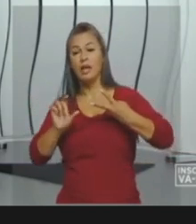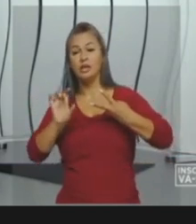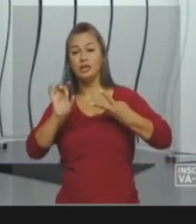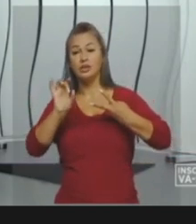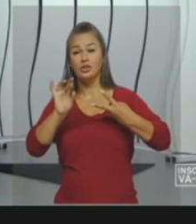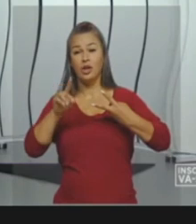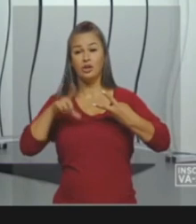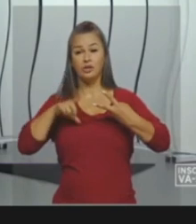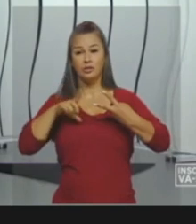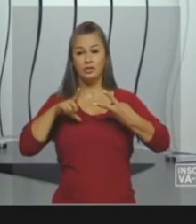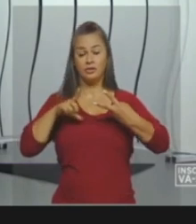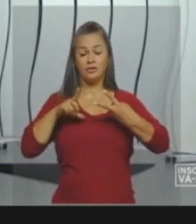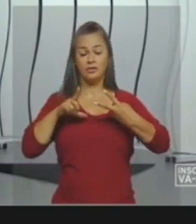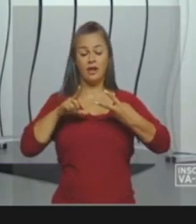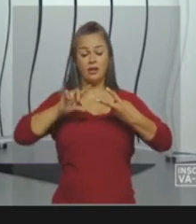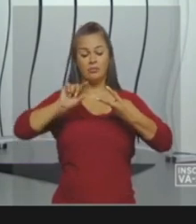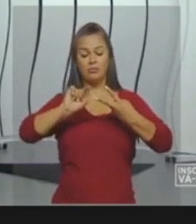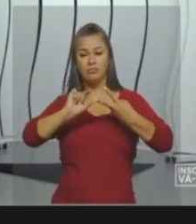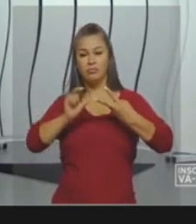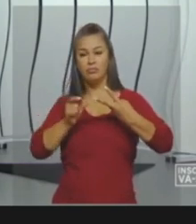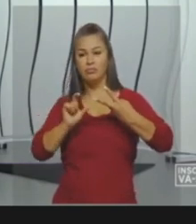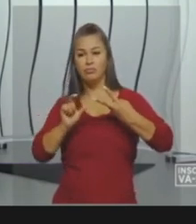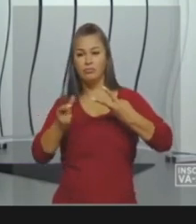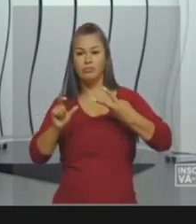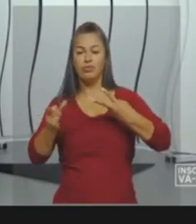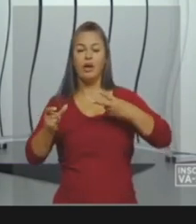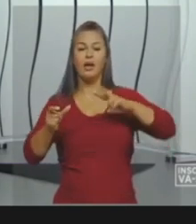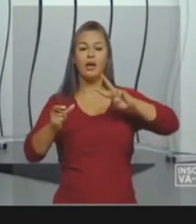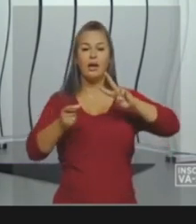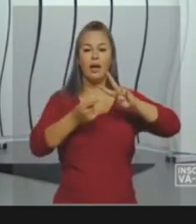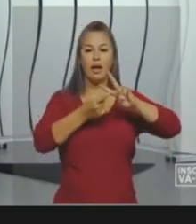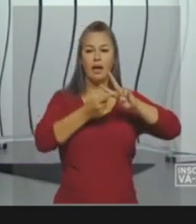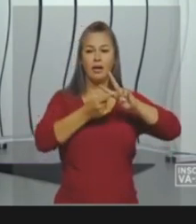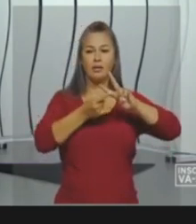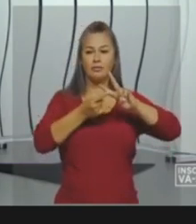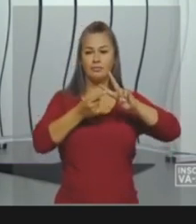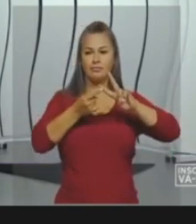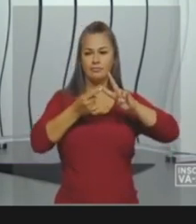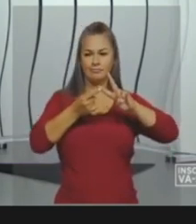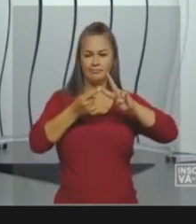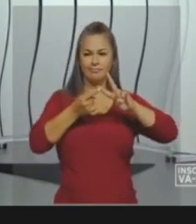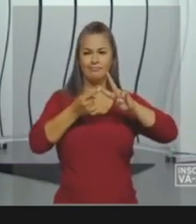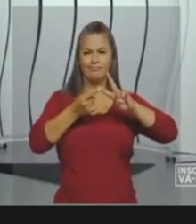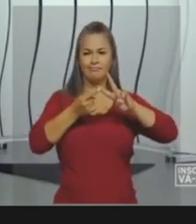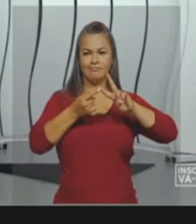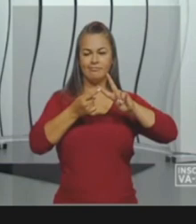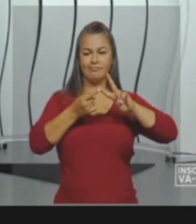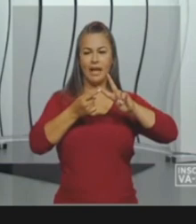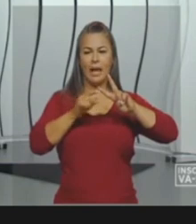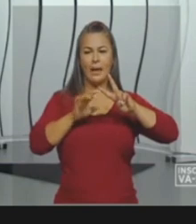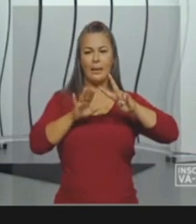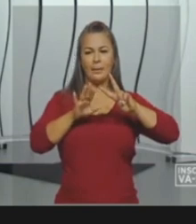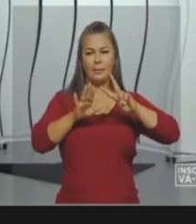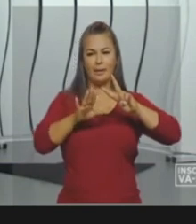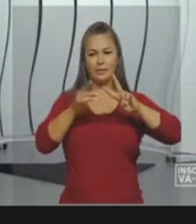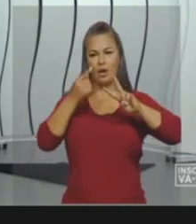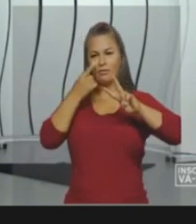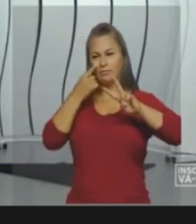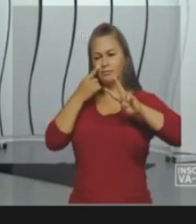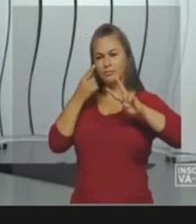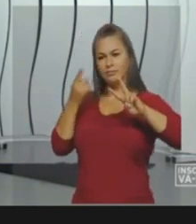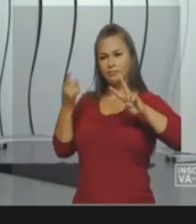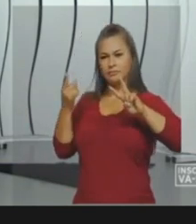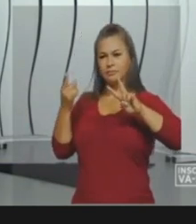alelos não dominantes é que você vai ter um RH negativo. Não é à toa que o RH negativo,